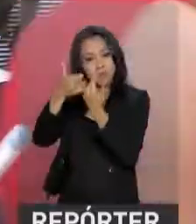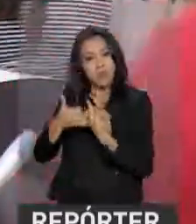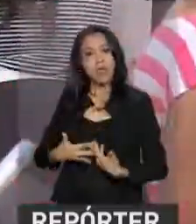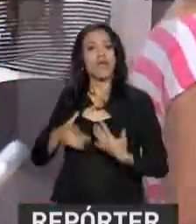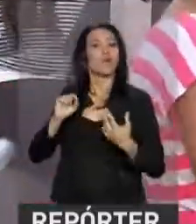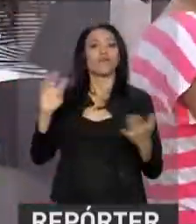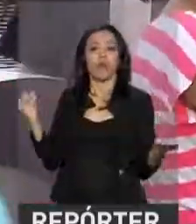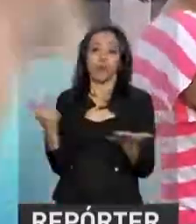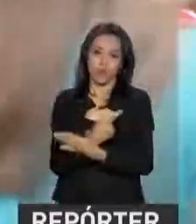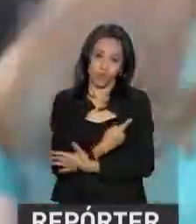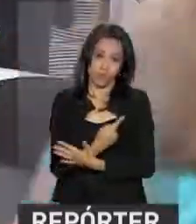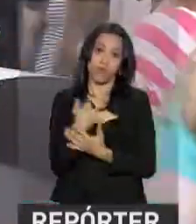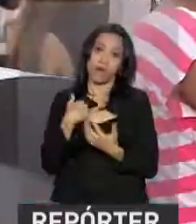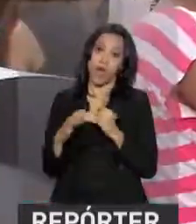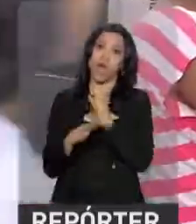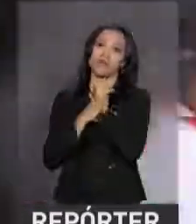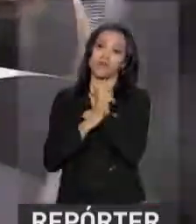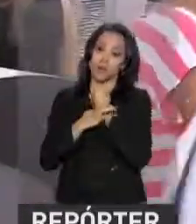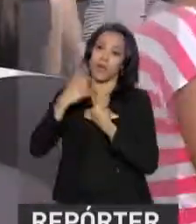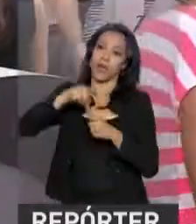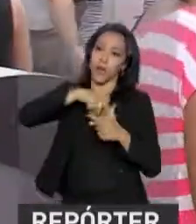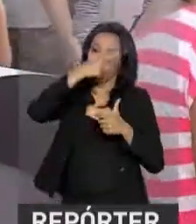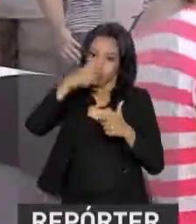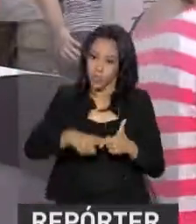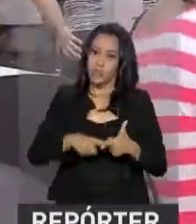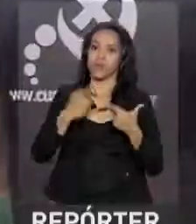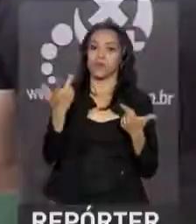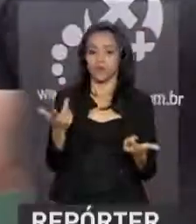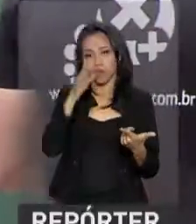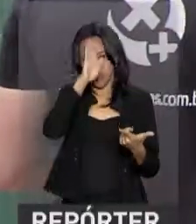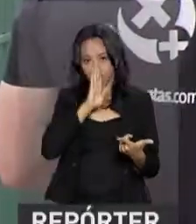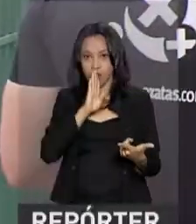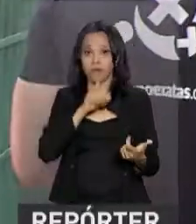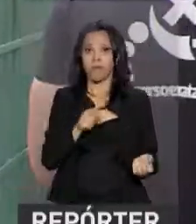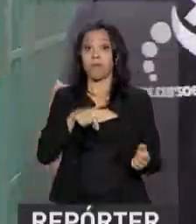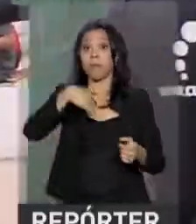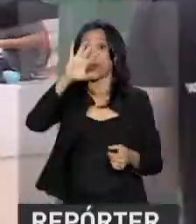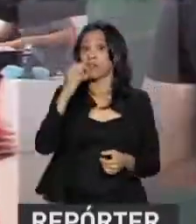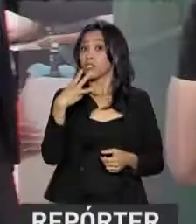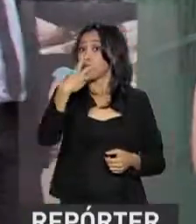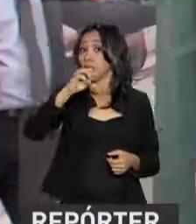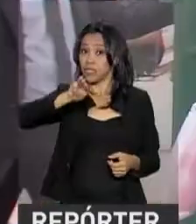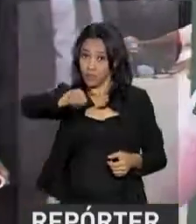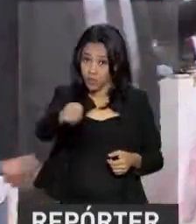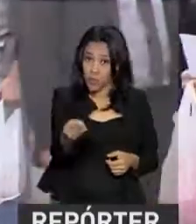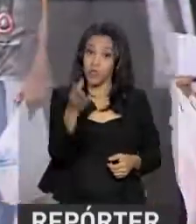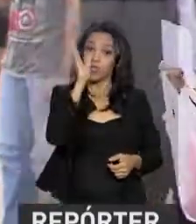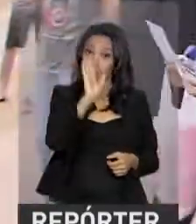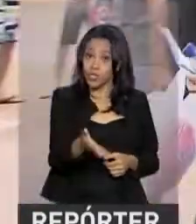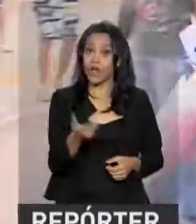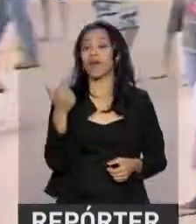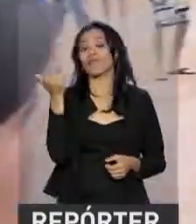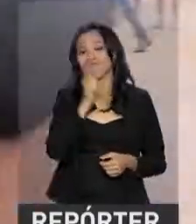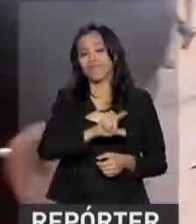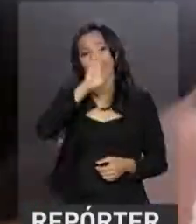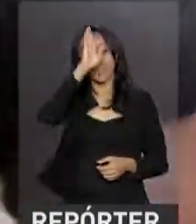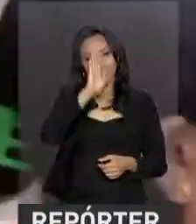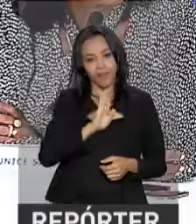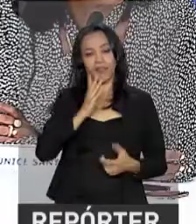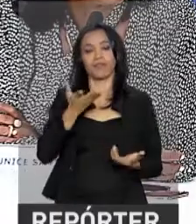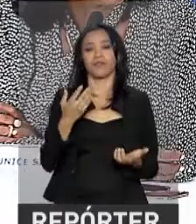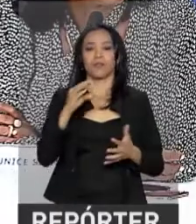para garantir o benefício novamente mais de três milhões e trezentos mil candidatos foram beneficiados com a gratuidade